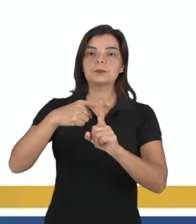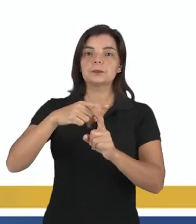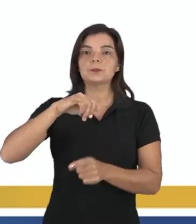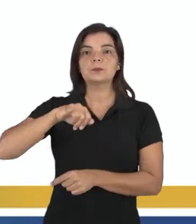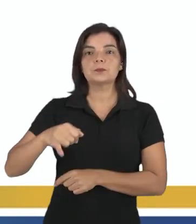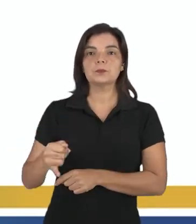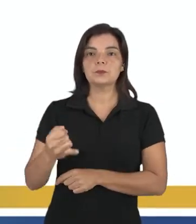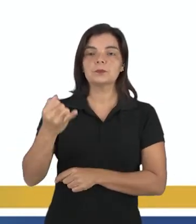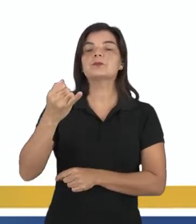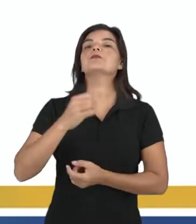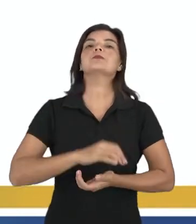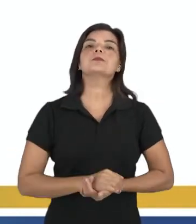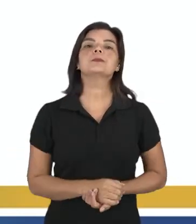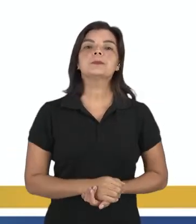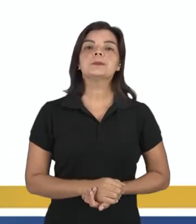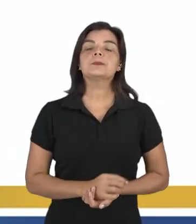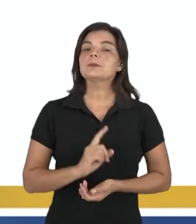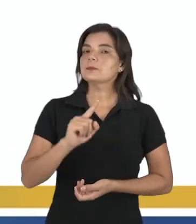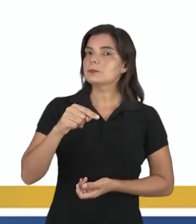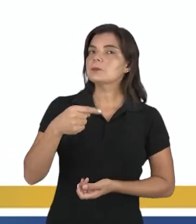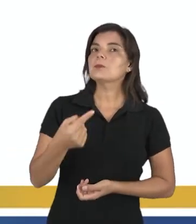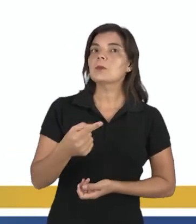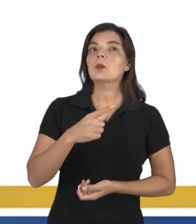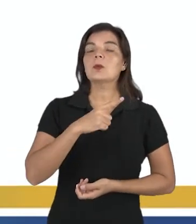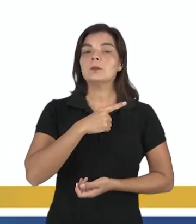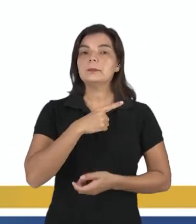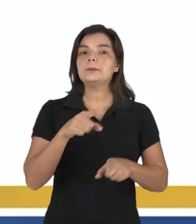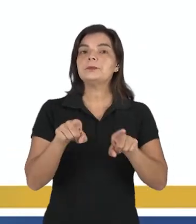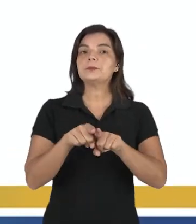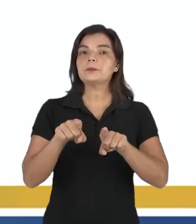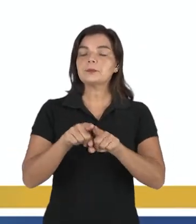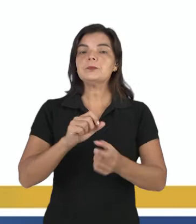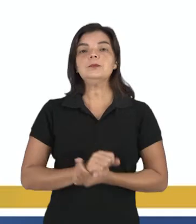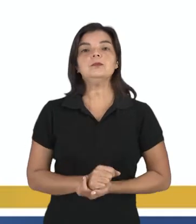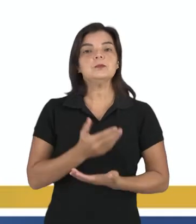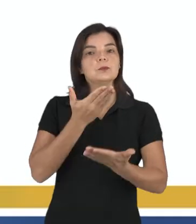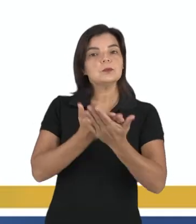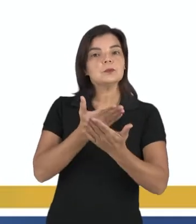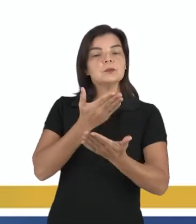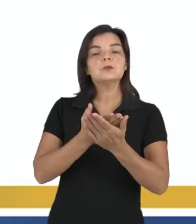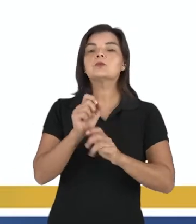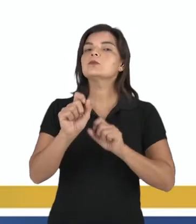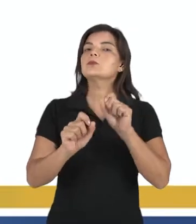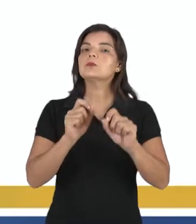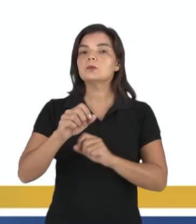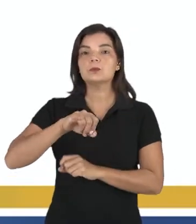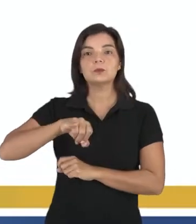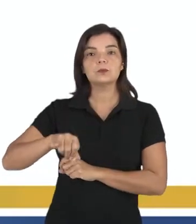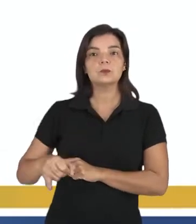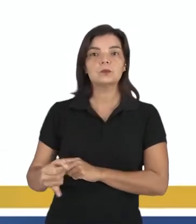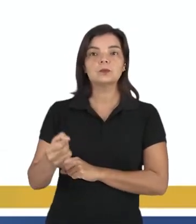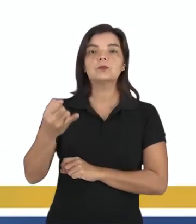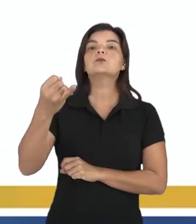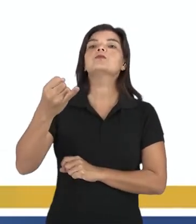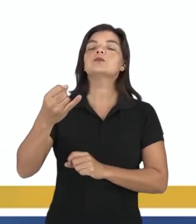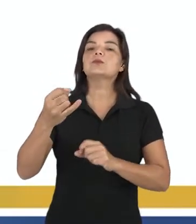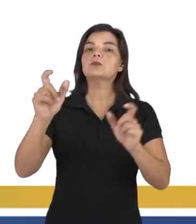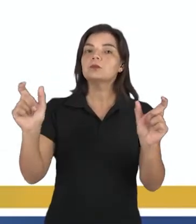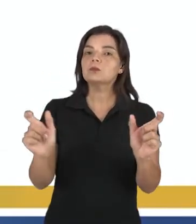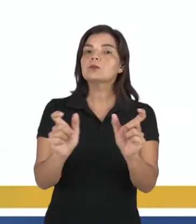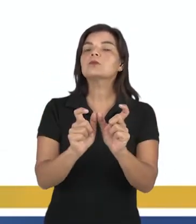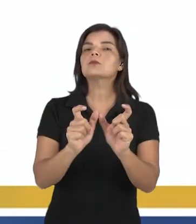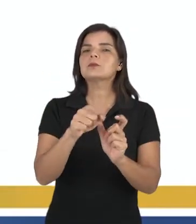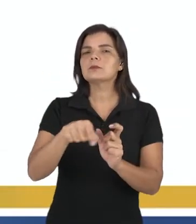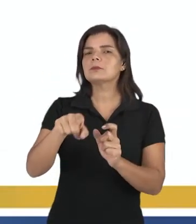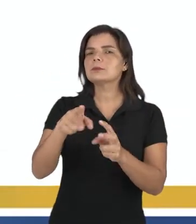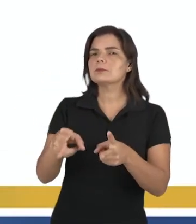juro, certo? Além disso, nós temos também estudado sobre os juros compostos. E aí vocês